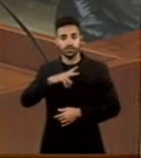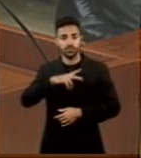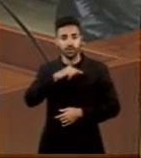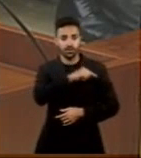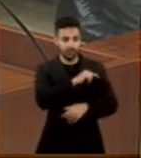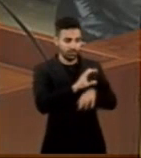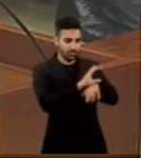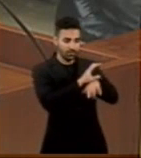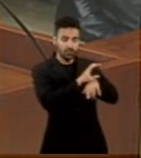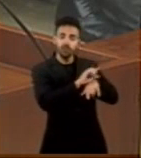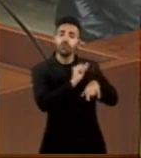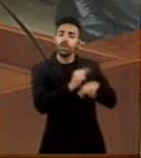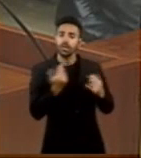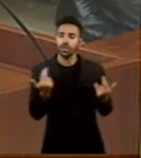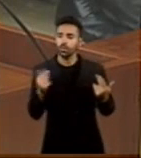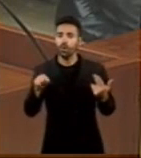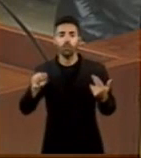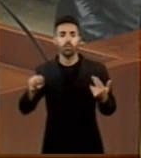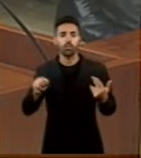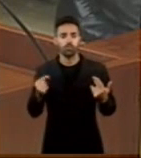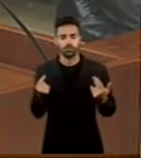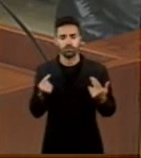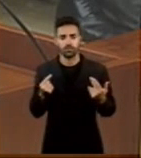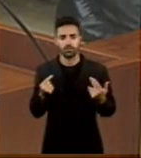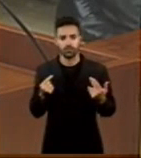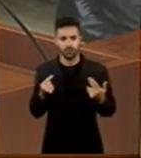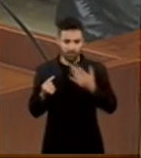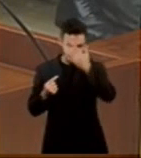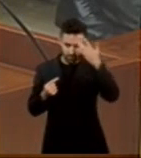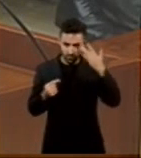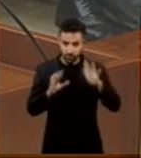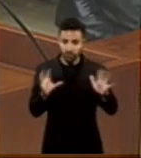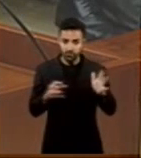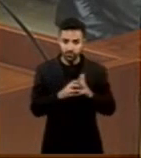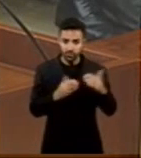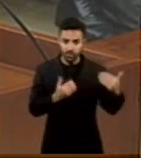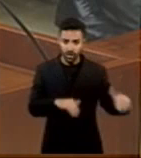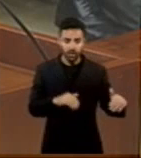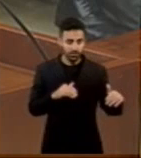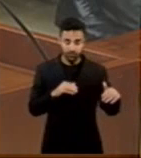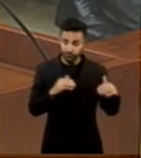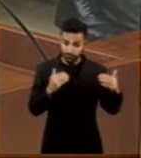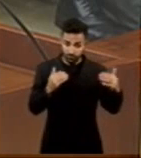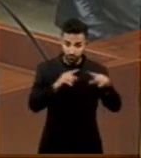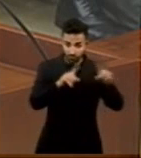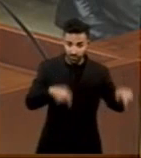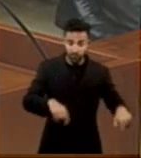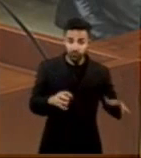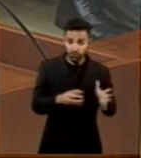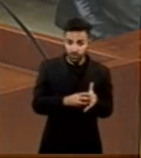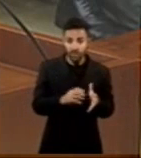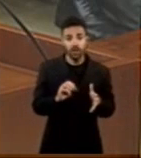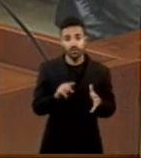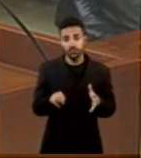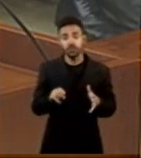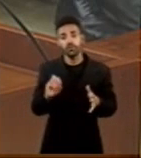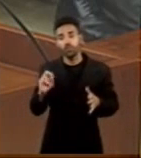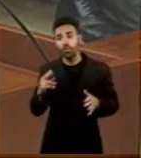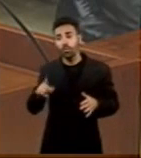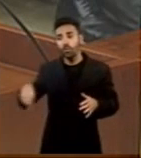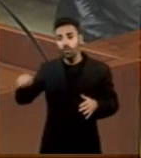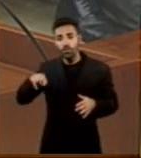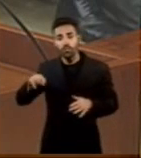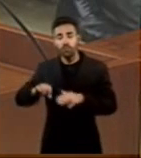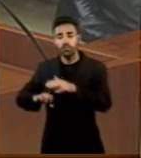com quem? Os permanentes e avulsos contratados pelos operadores